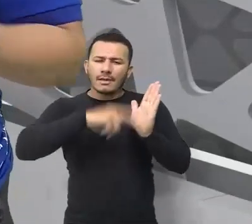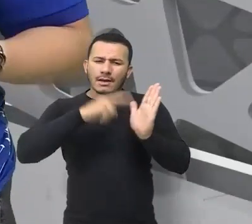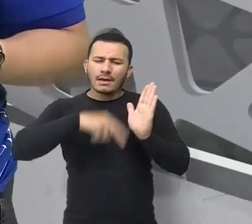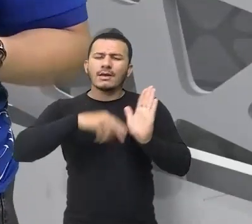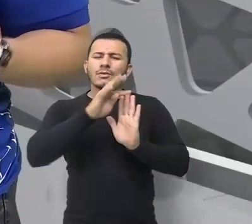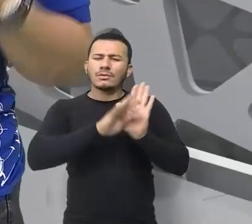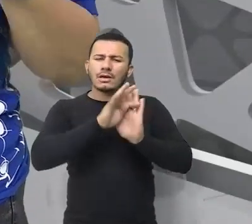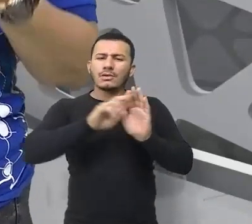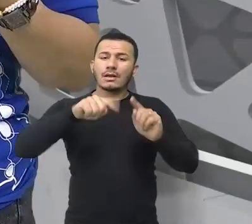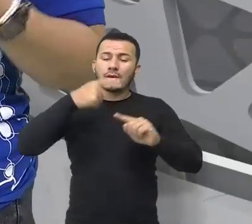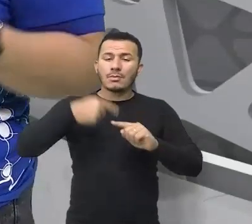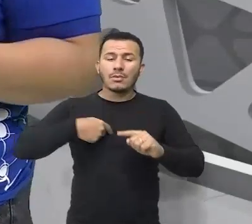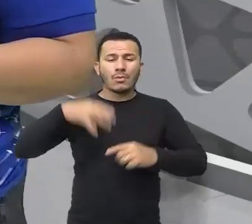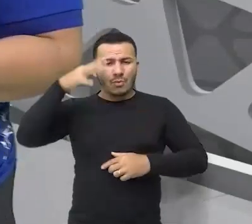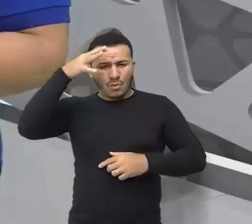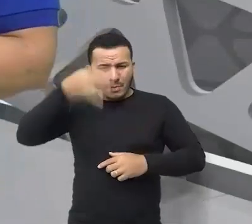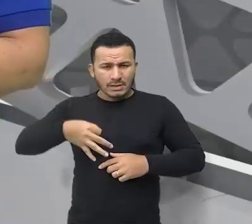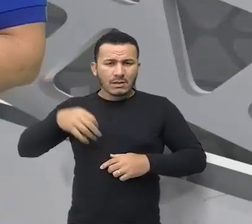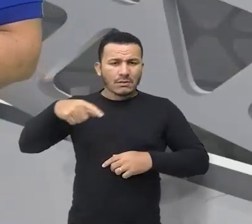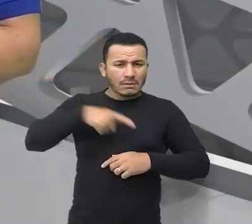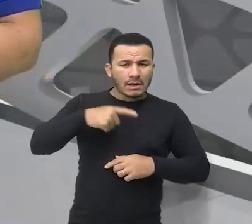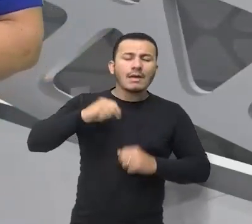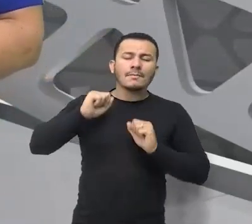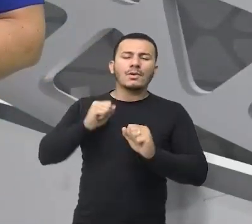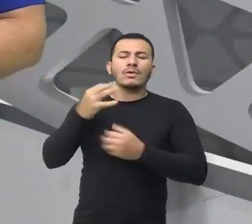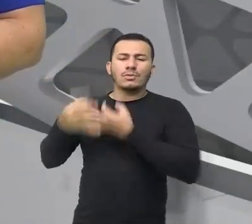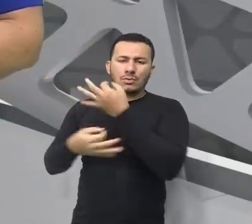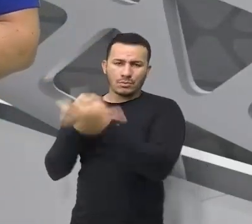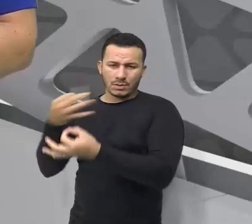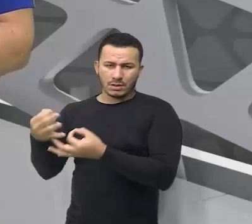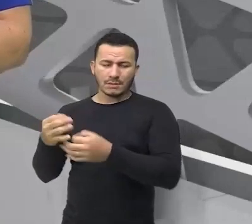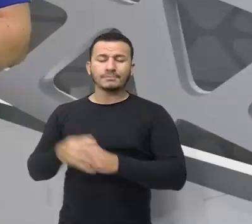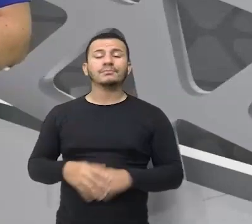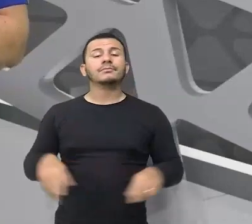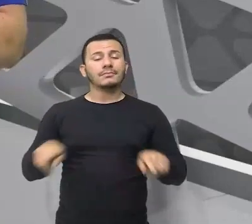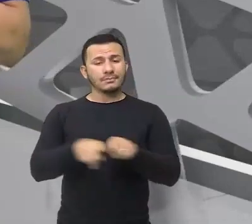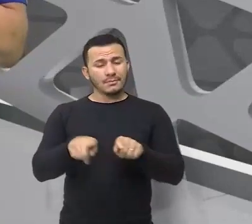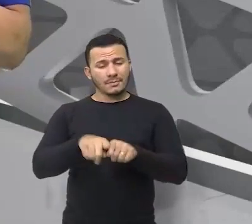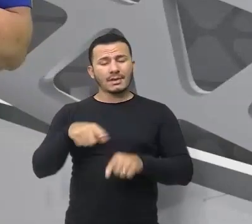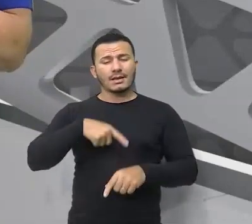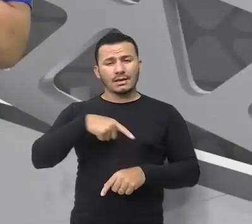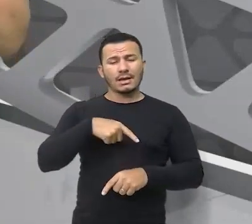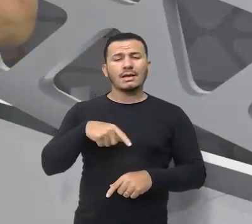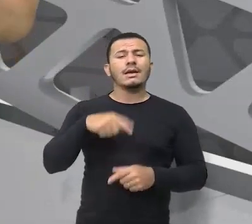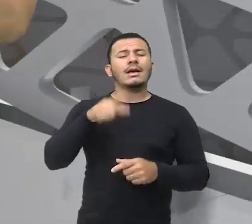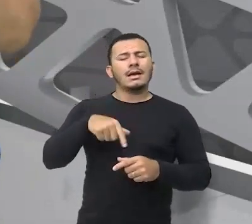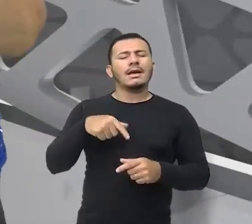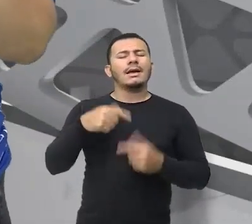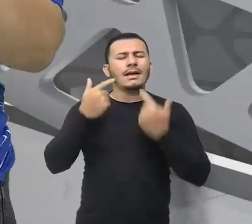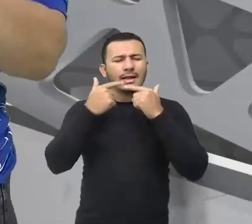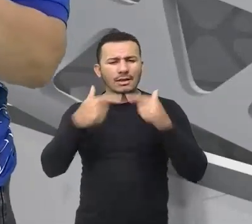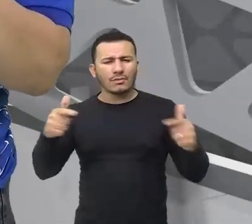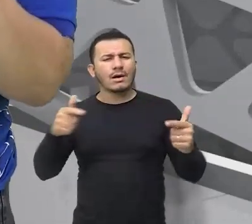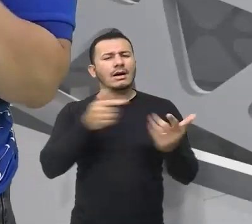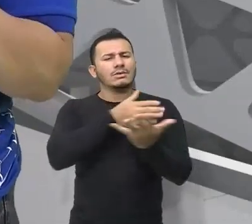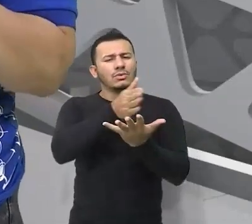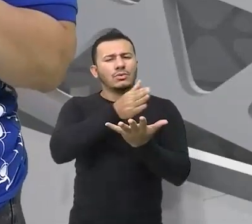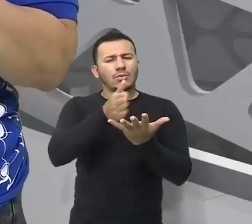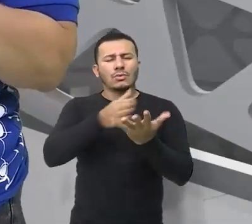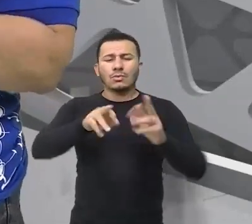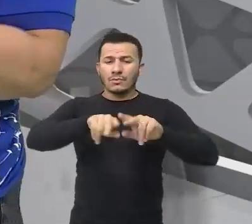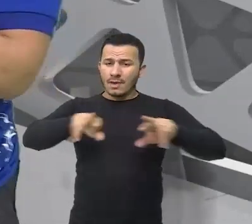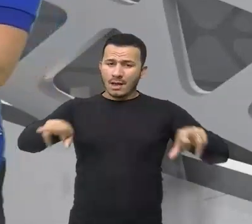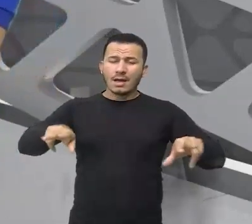para compreender. Mas, de novo, é também um texto multissemiótico. Por quê? Utiliza